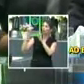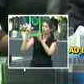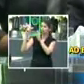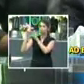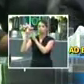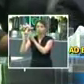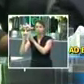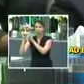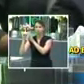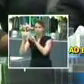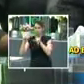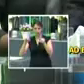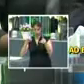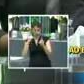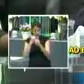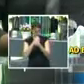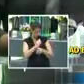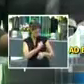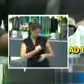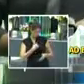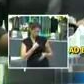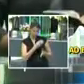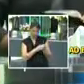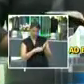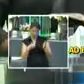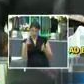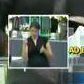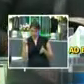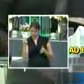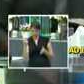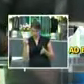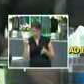Quantos encontraram João capítulo 15? Diga amém.